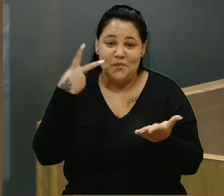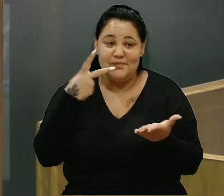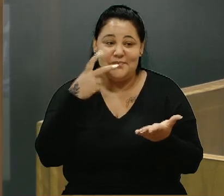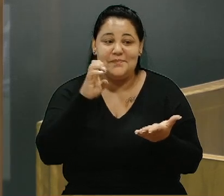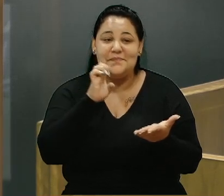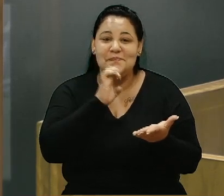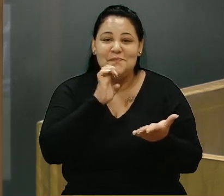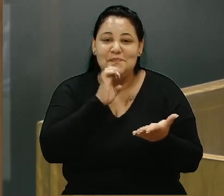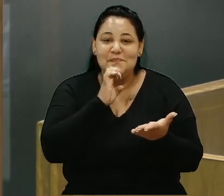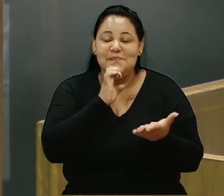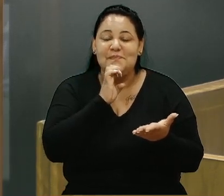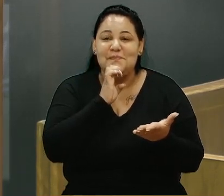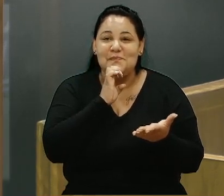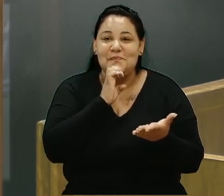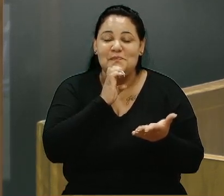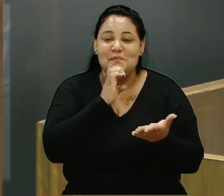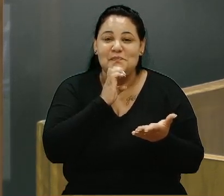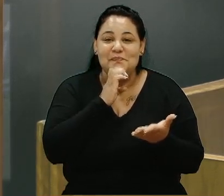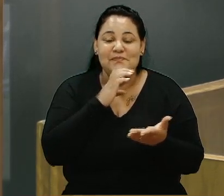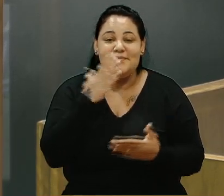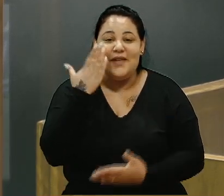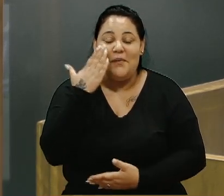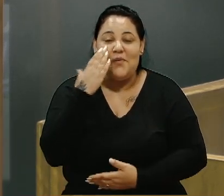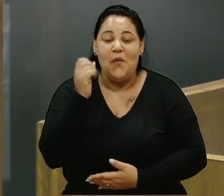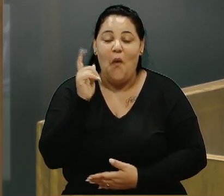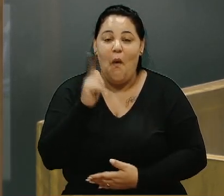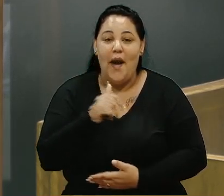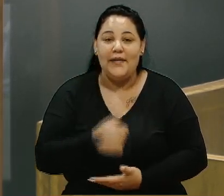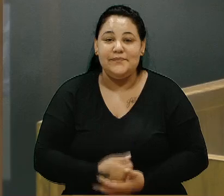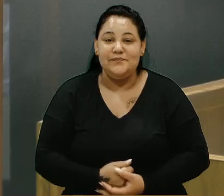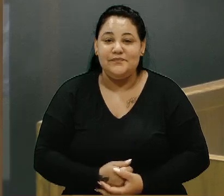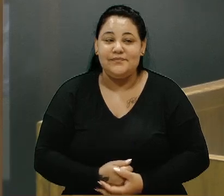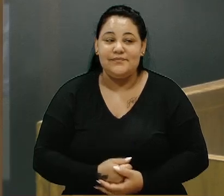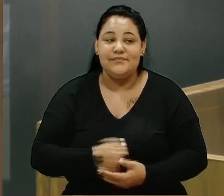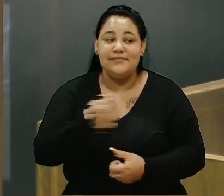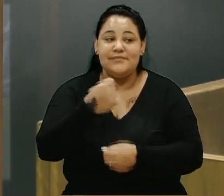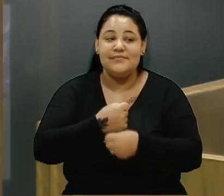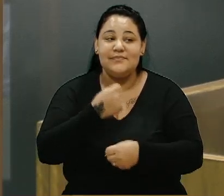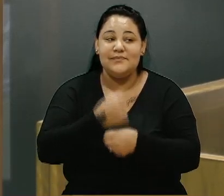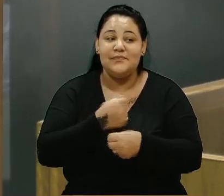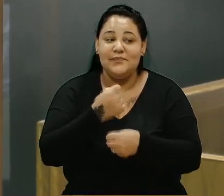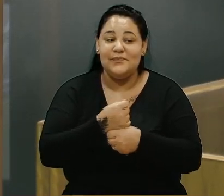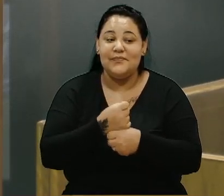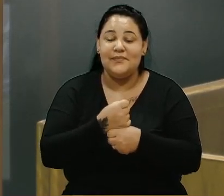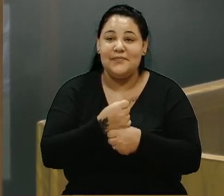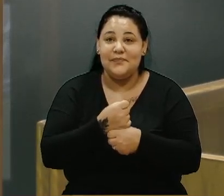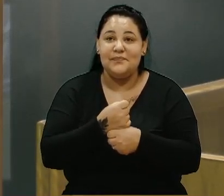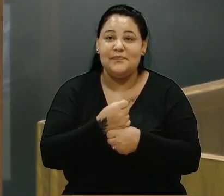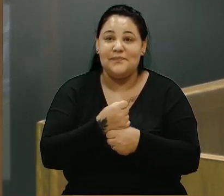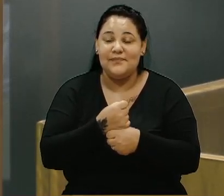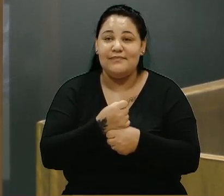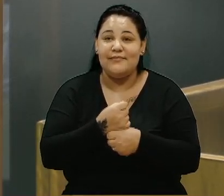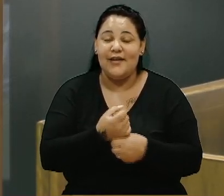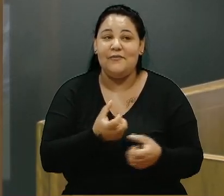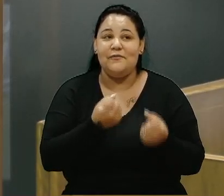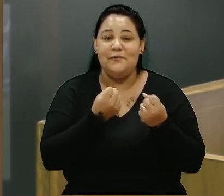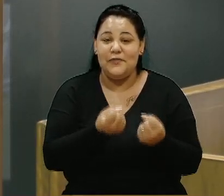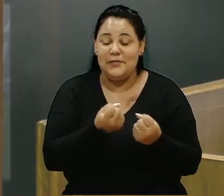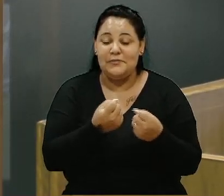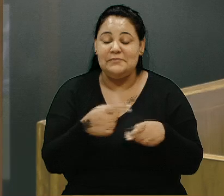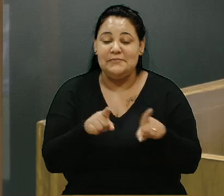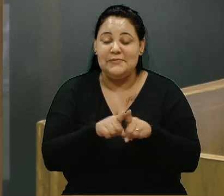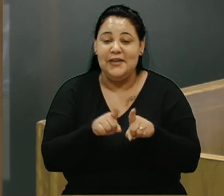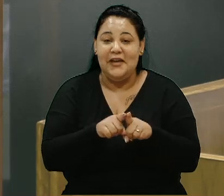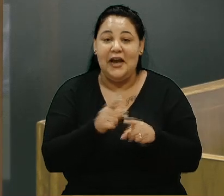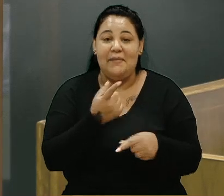contrapartida. Sabe qual era a contrapartida da obra da Cristóforo Randon, que eu imagino que seja uma obra robusta, financeiramente